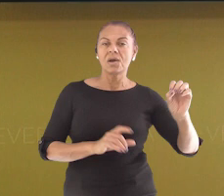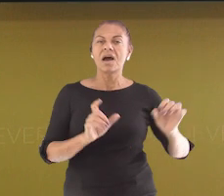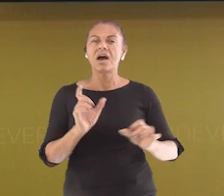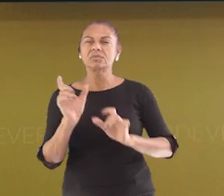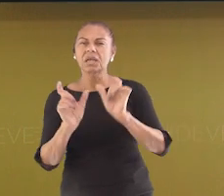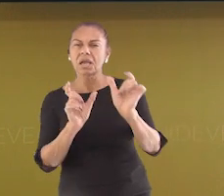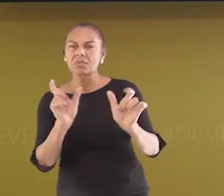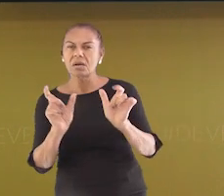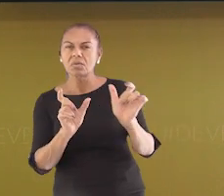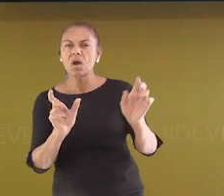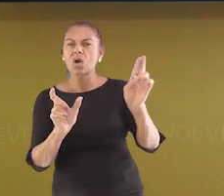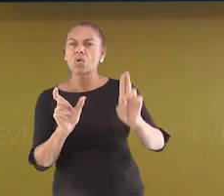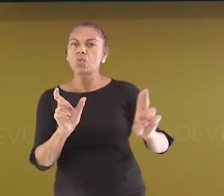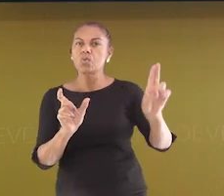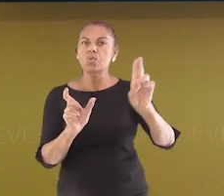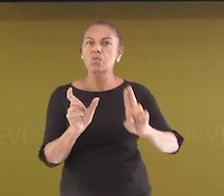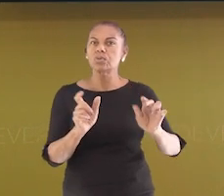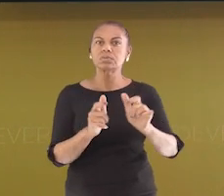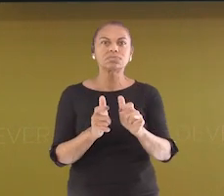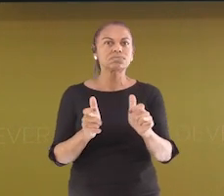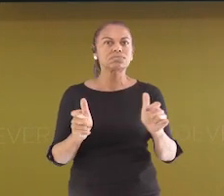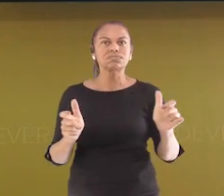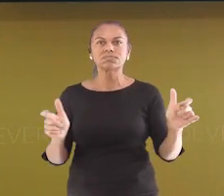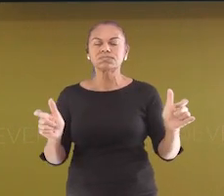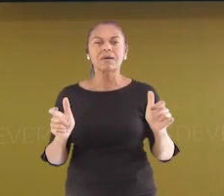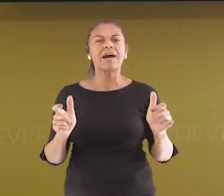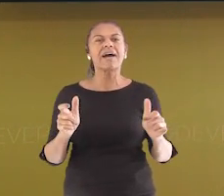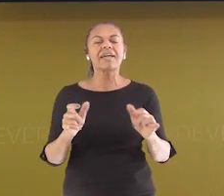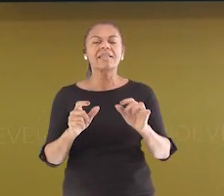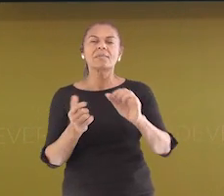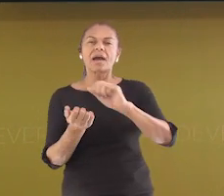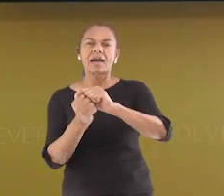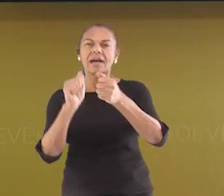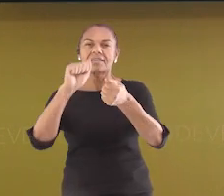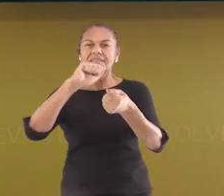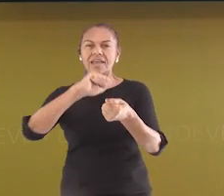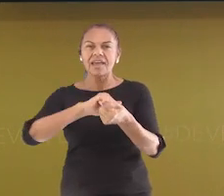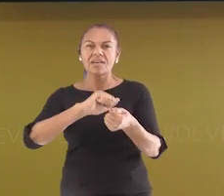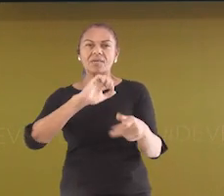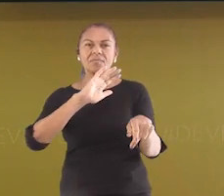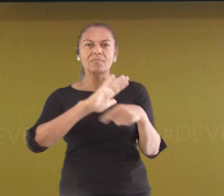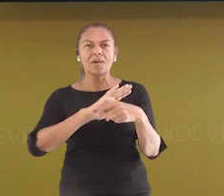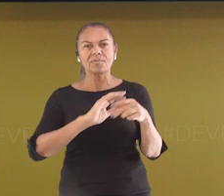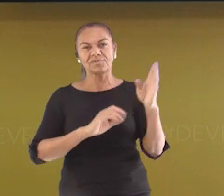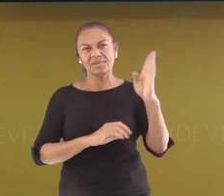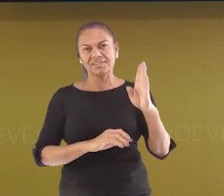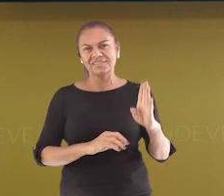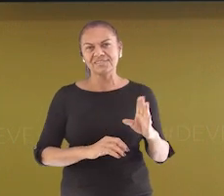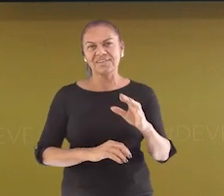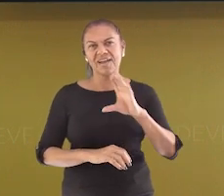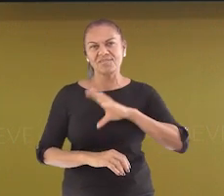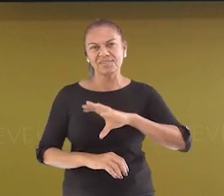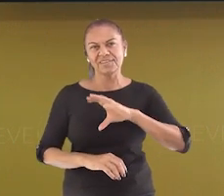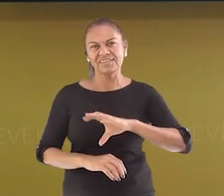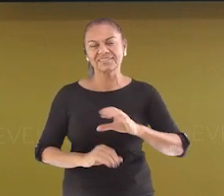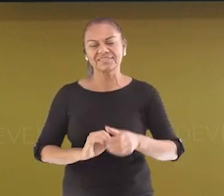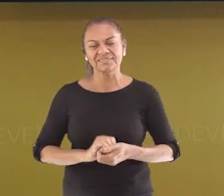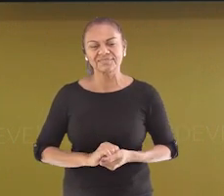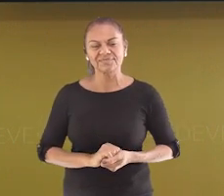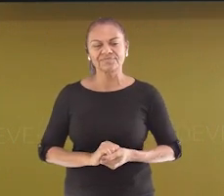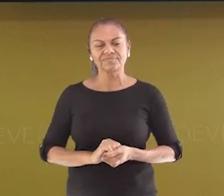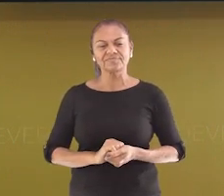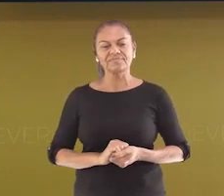Abrasileiramento é o nome do processo em que um termo estrangeiro, por ser tão utilizado, acaba recebendo grafia e